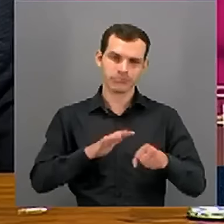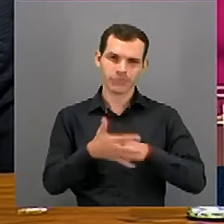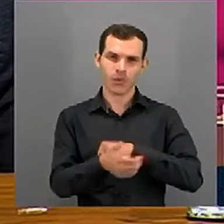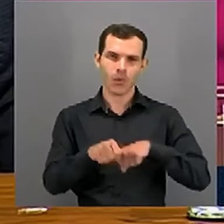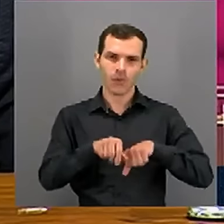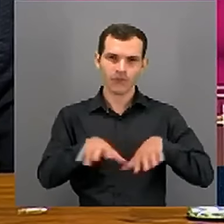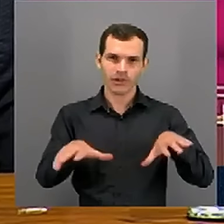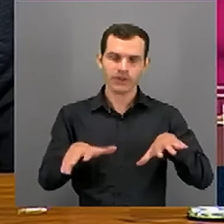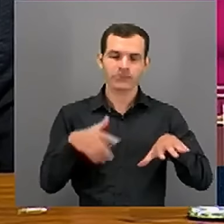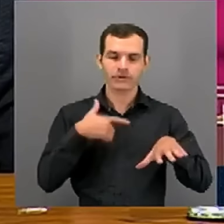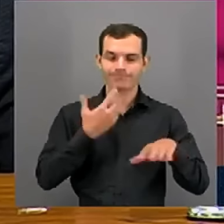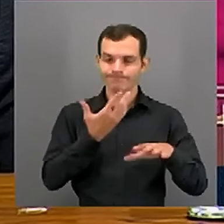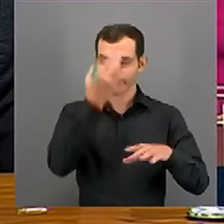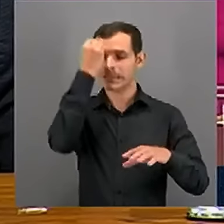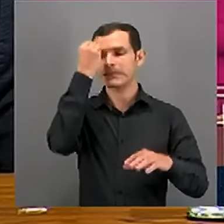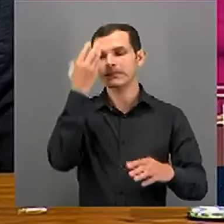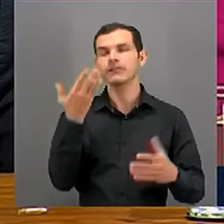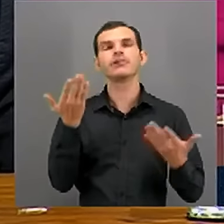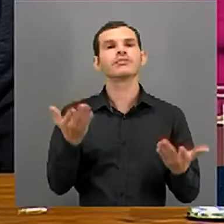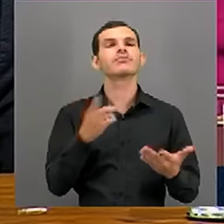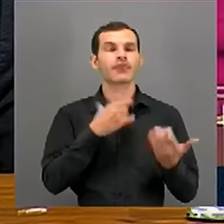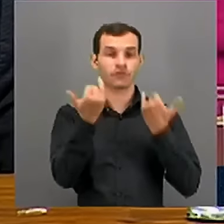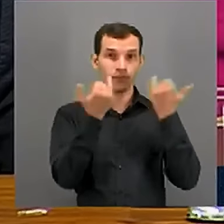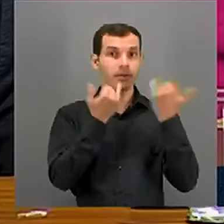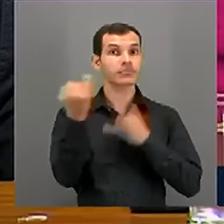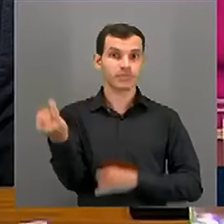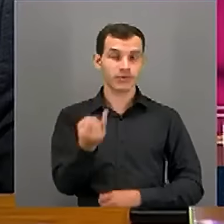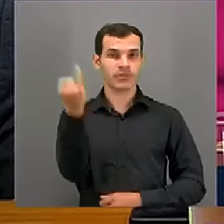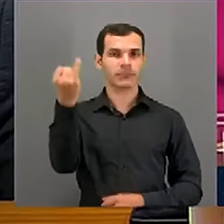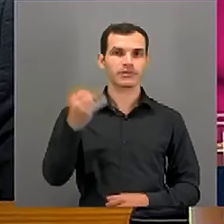151/2024. Tem uma informação importante também.